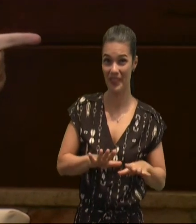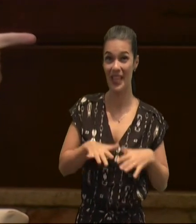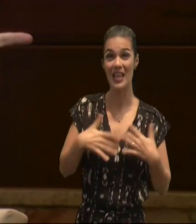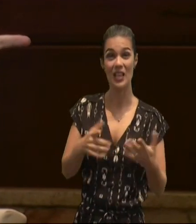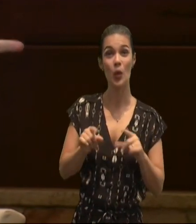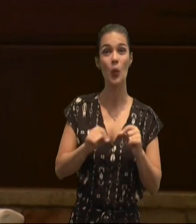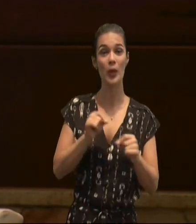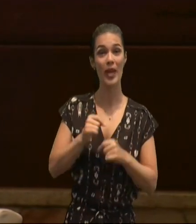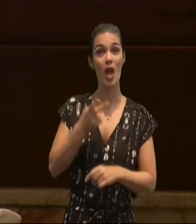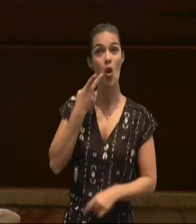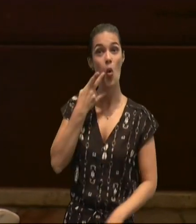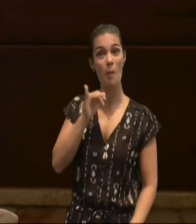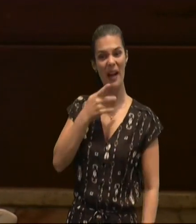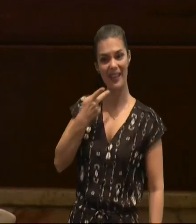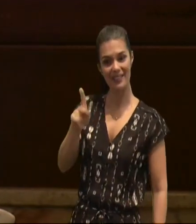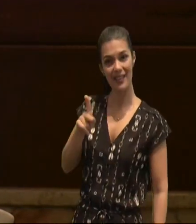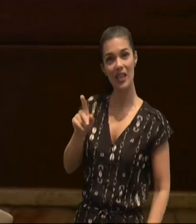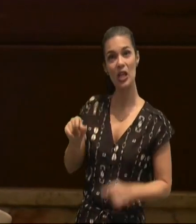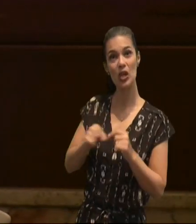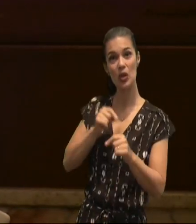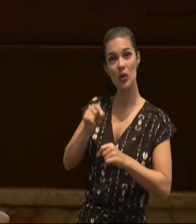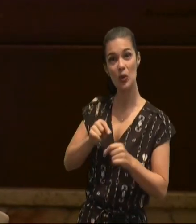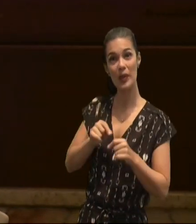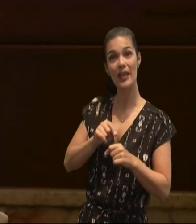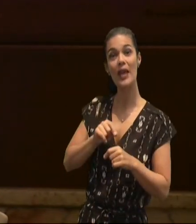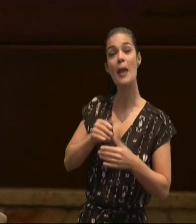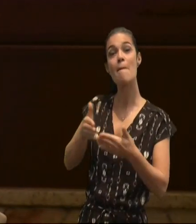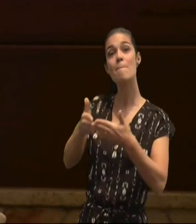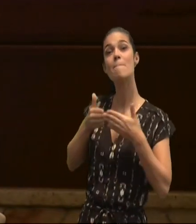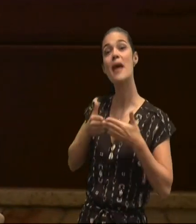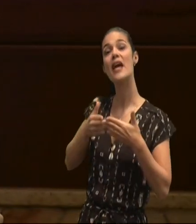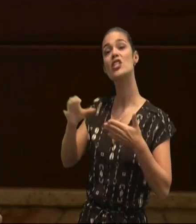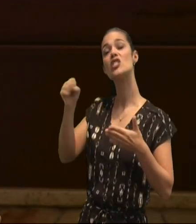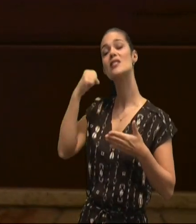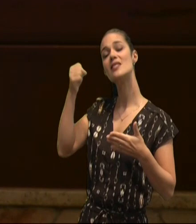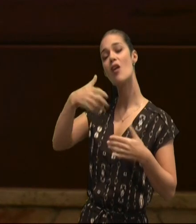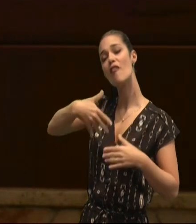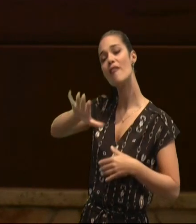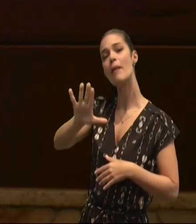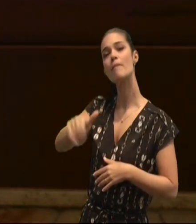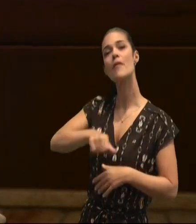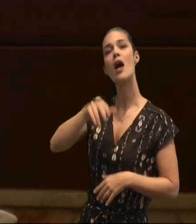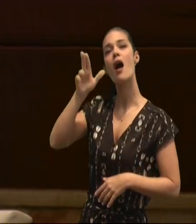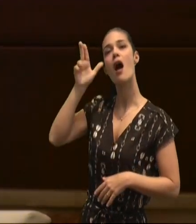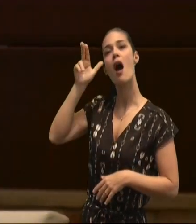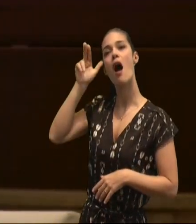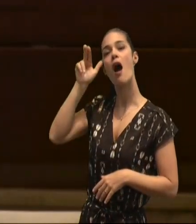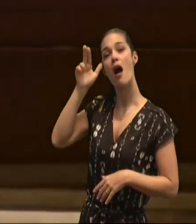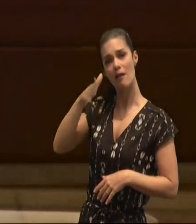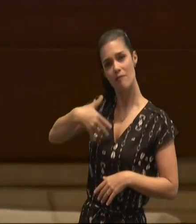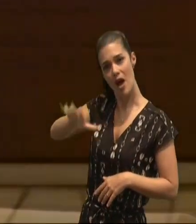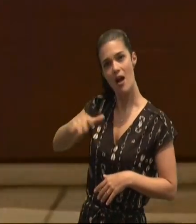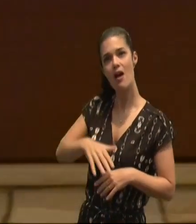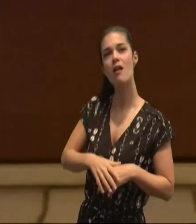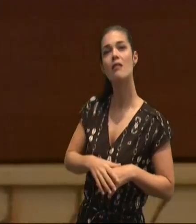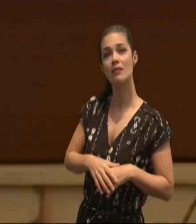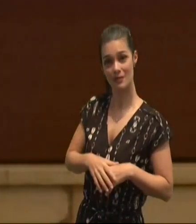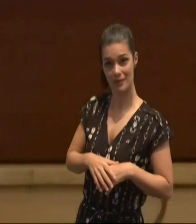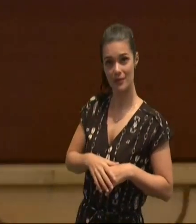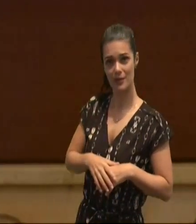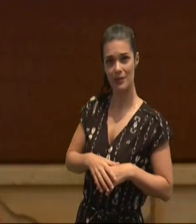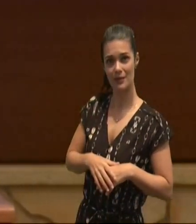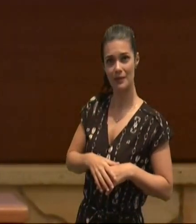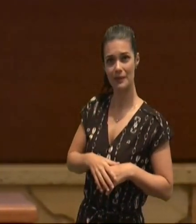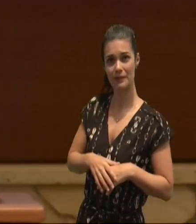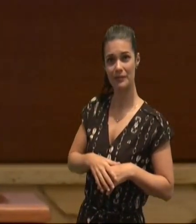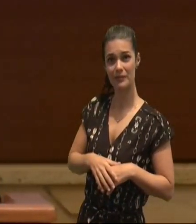jumentas. E eles vão e não encontram. E Saul, ao lado do seu servo, porque a família de